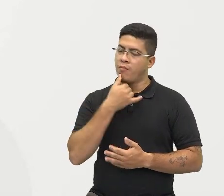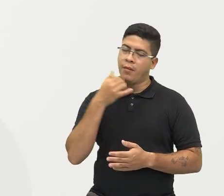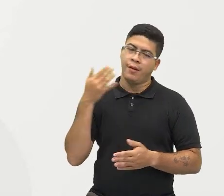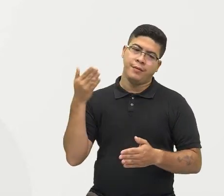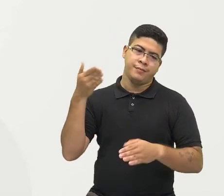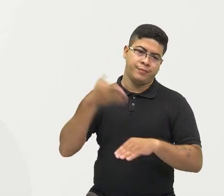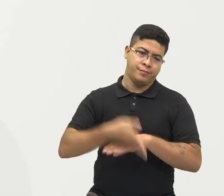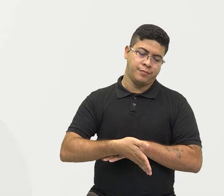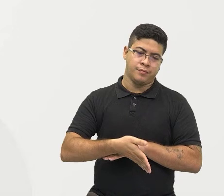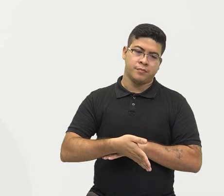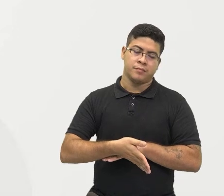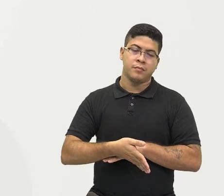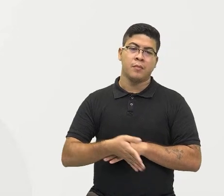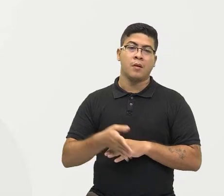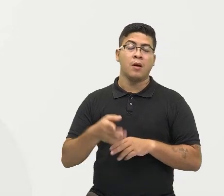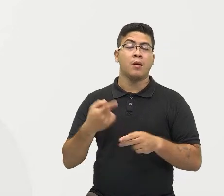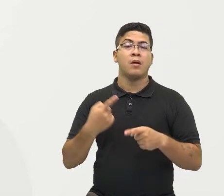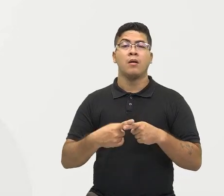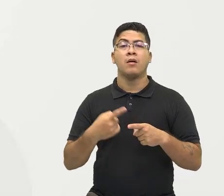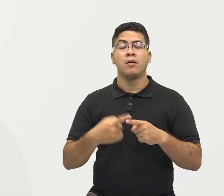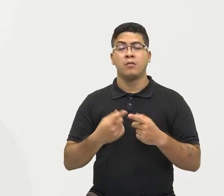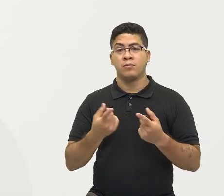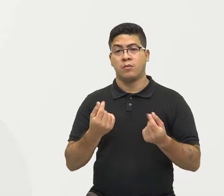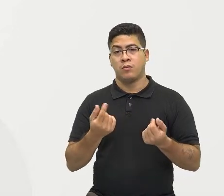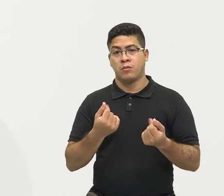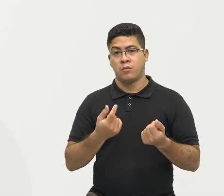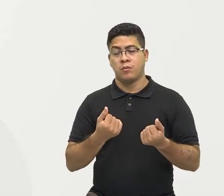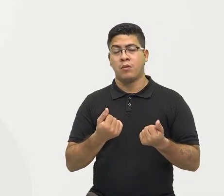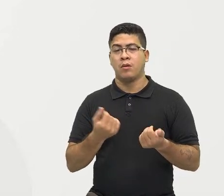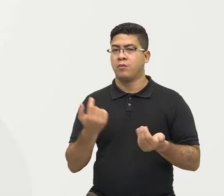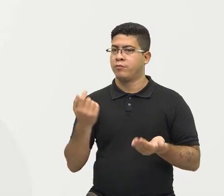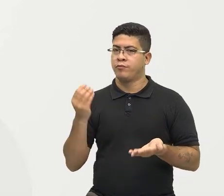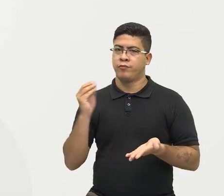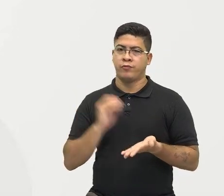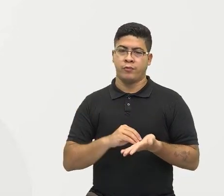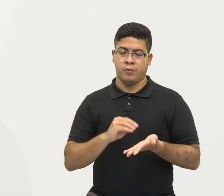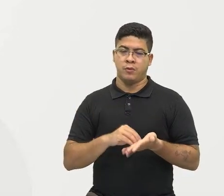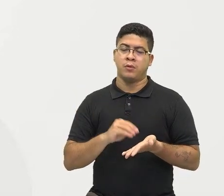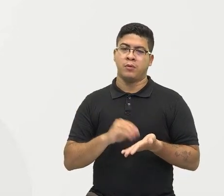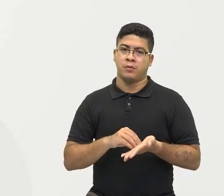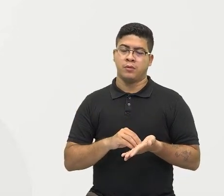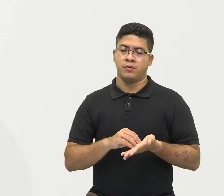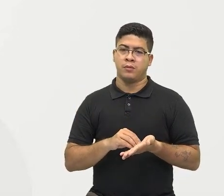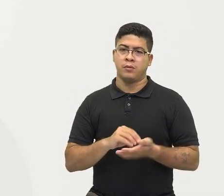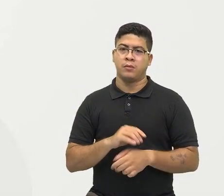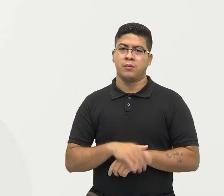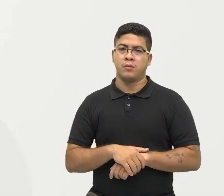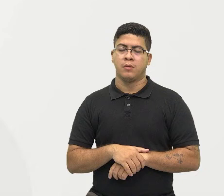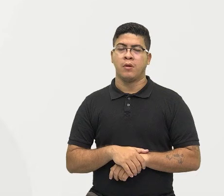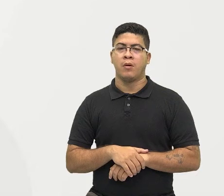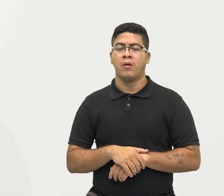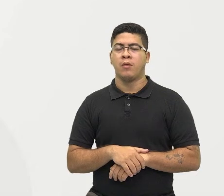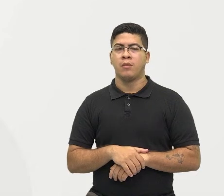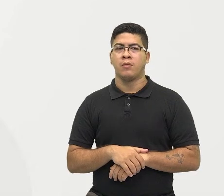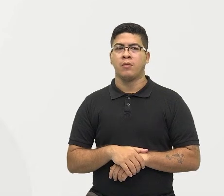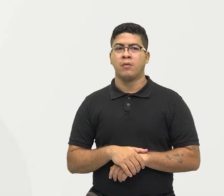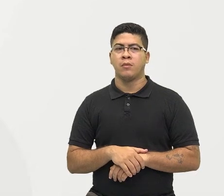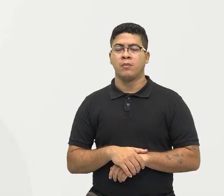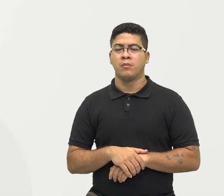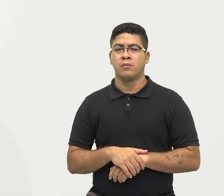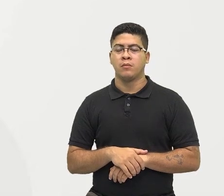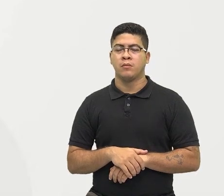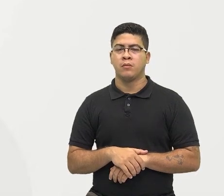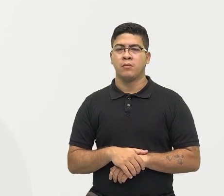revista, né, por questões financeiras mesmo, né, não foi nem por falta de